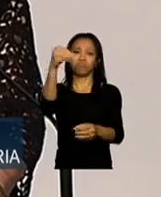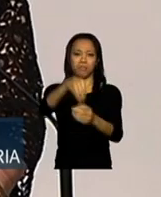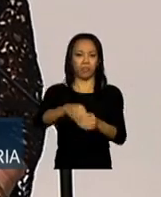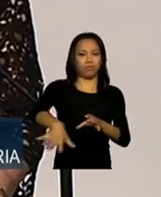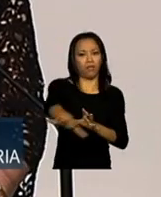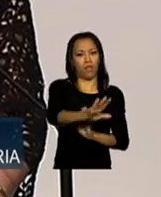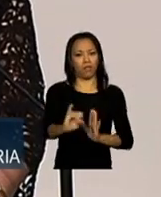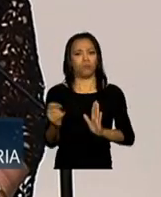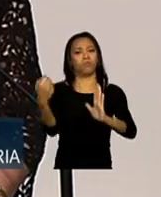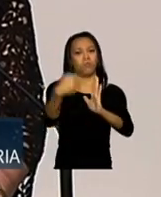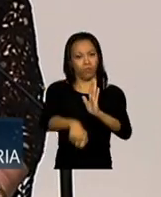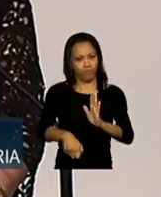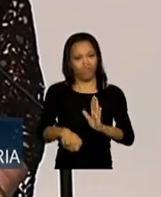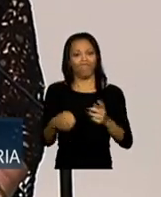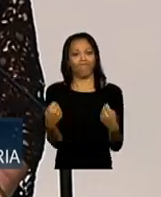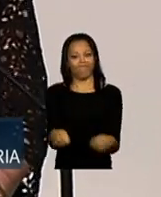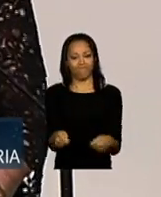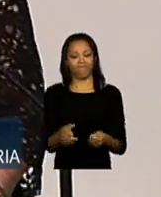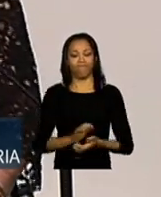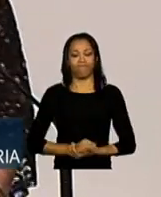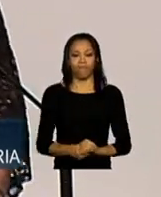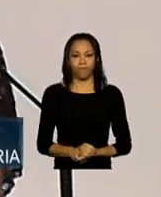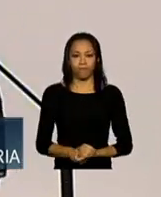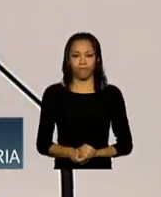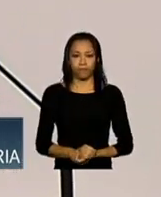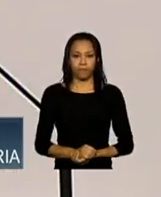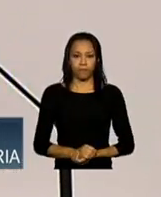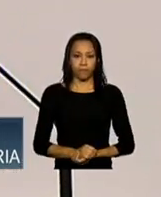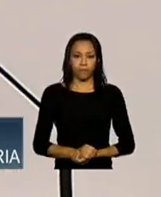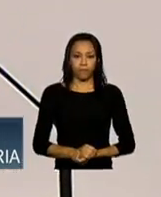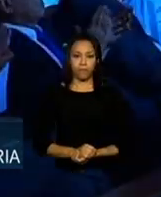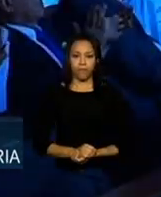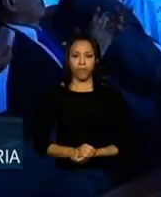tributário. Ao mesmo tempo,